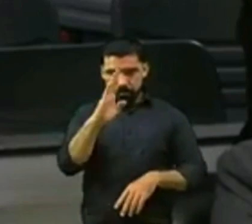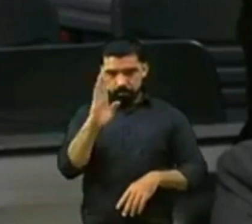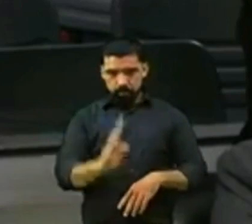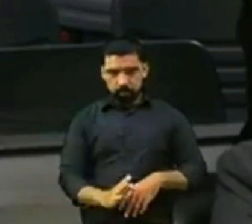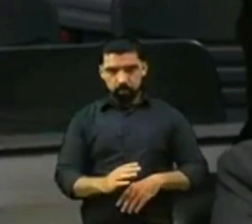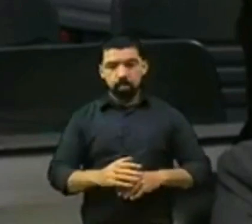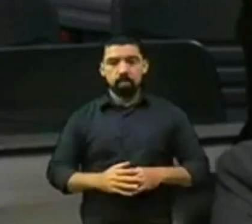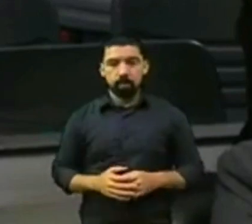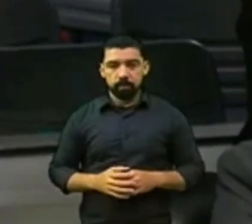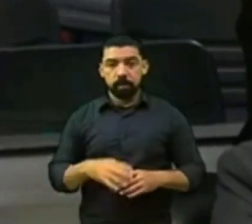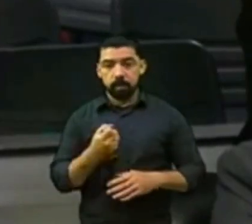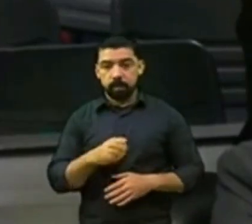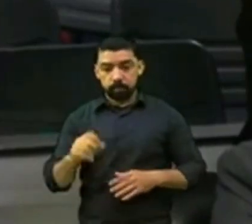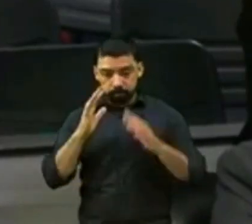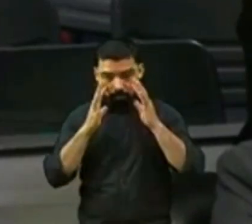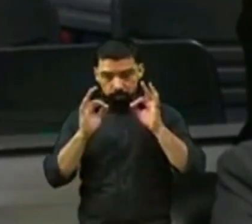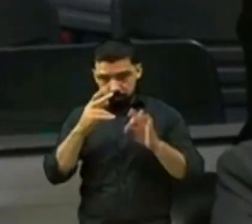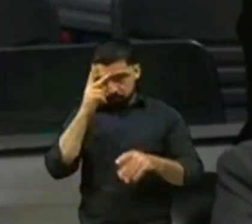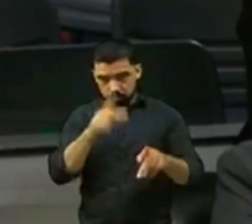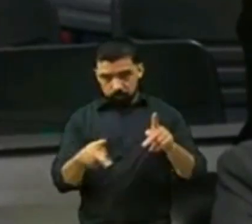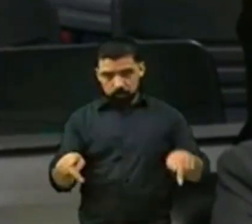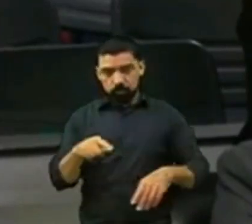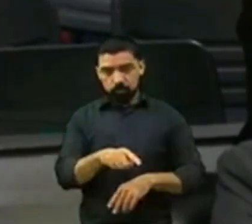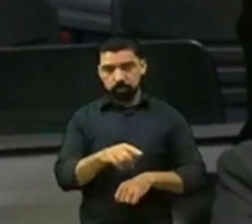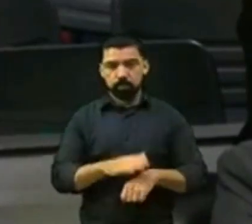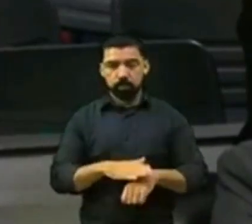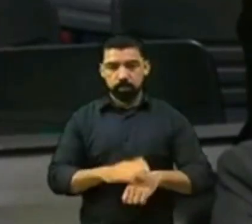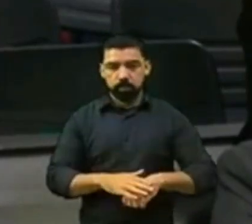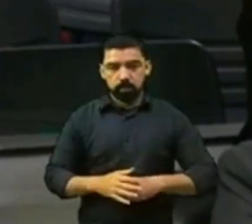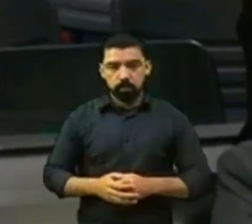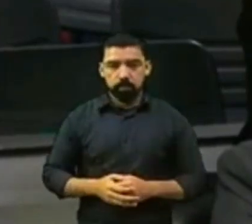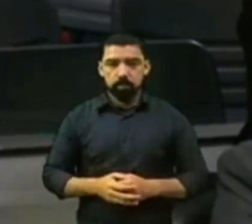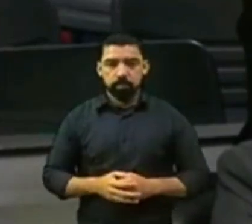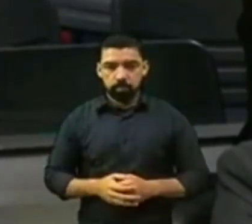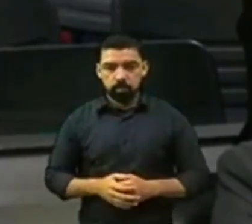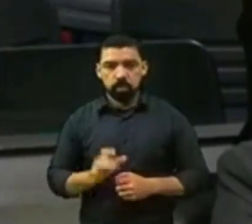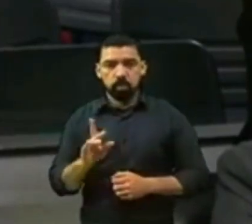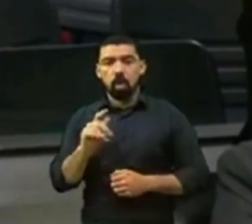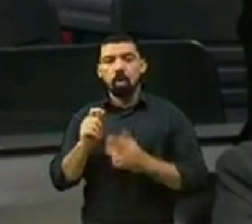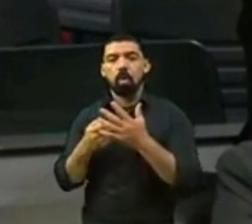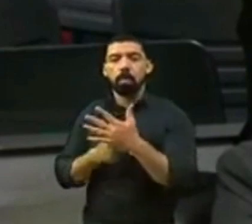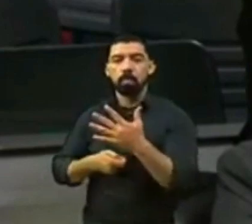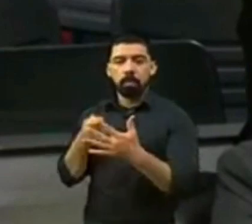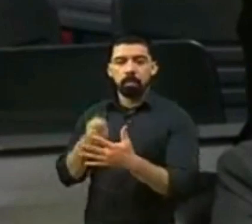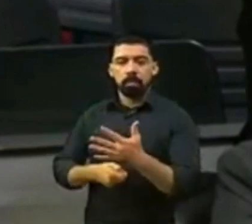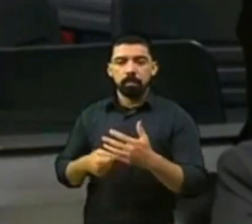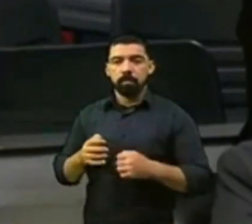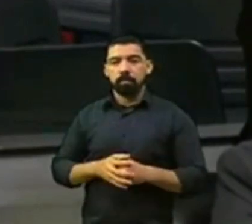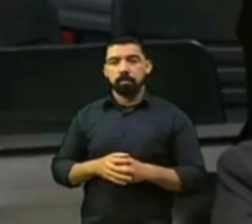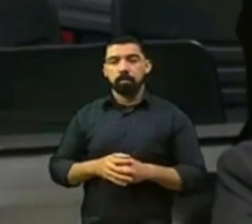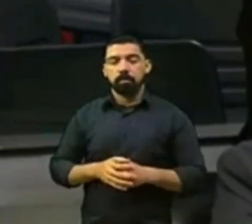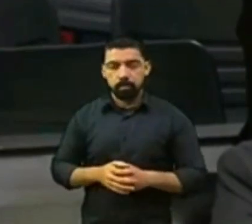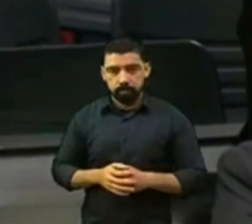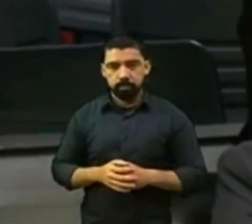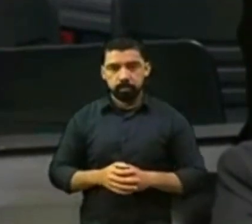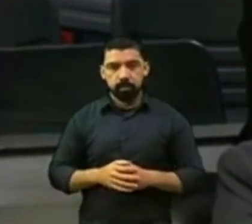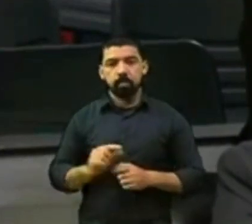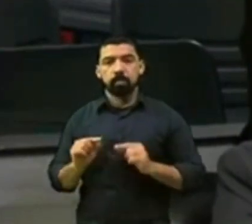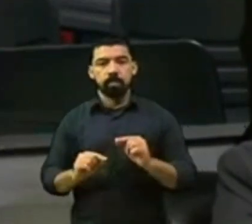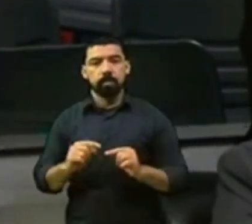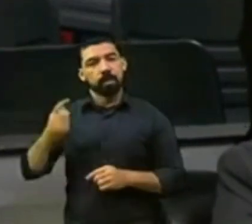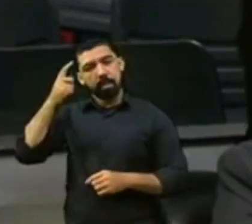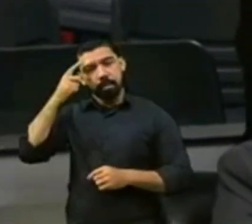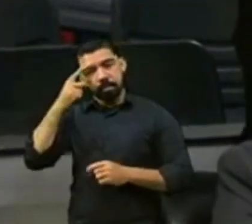cargo, defendendo os interesses da nação e não fazendo apenas militância política e governando apenas para aqueles que pensam